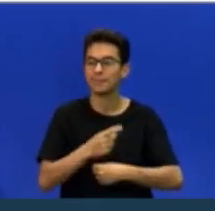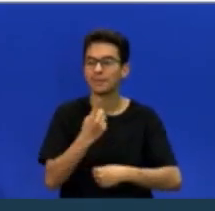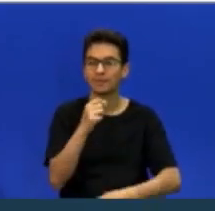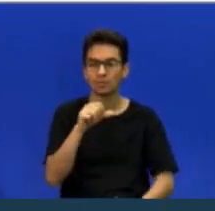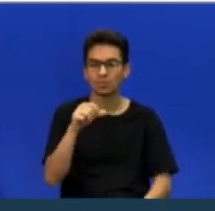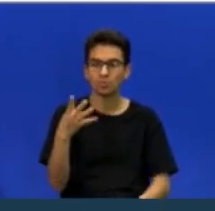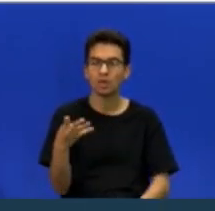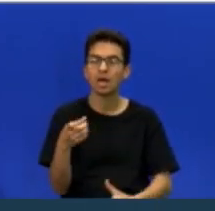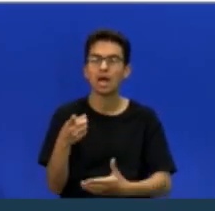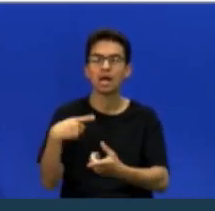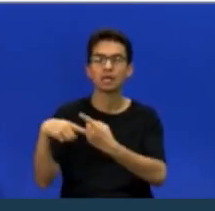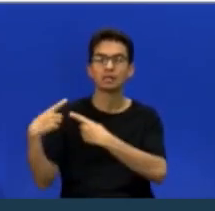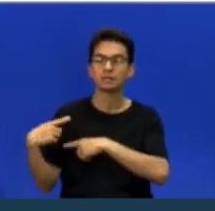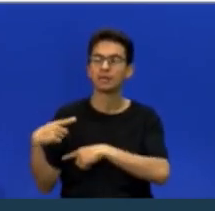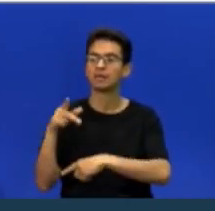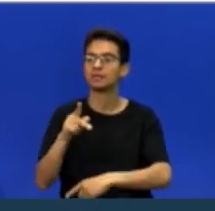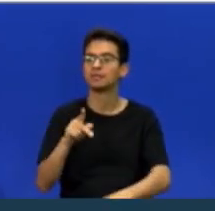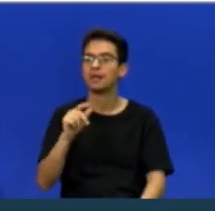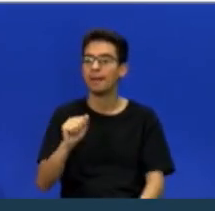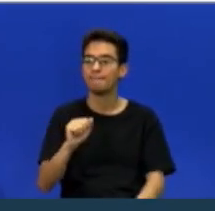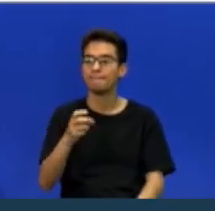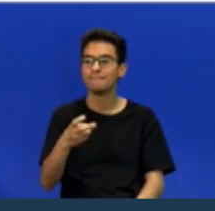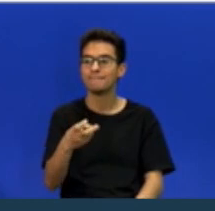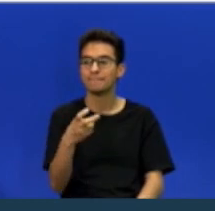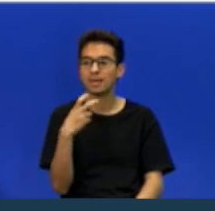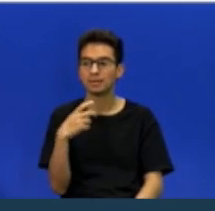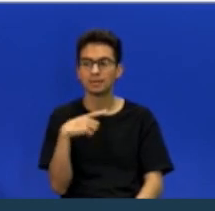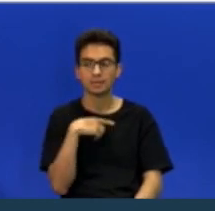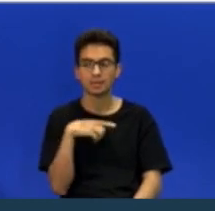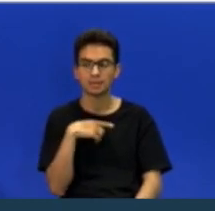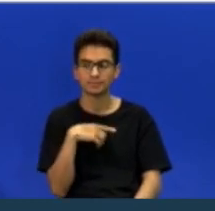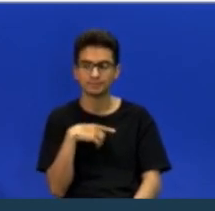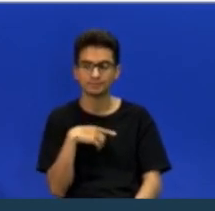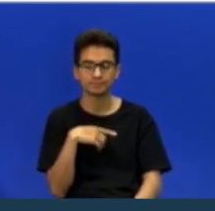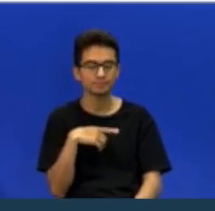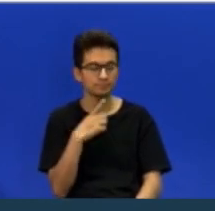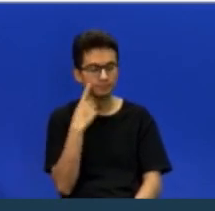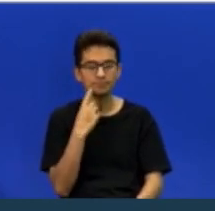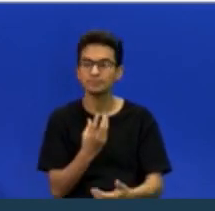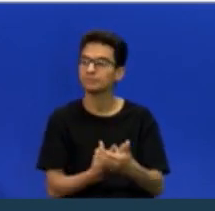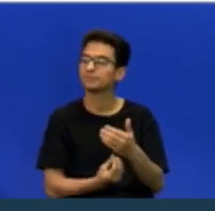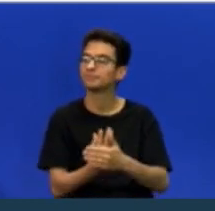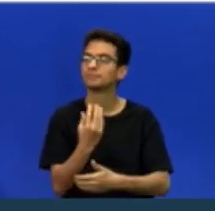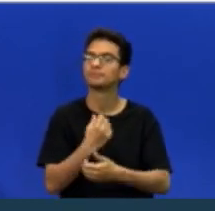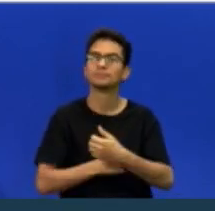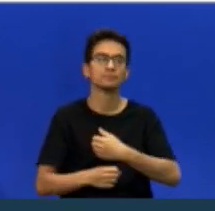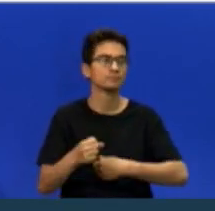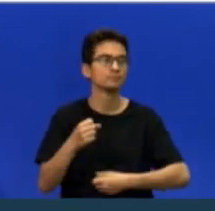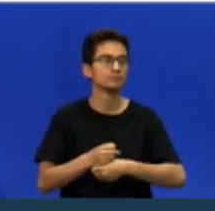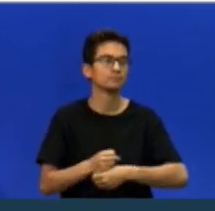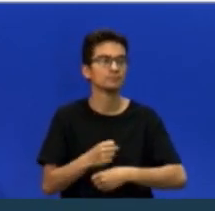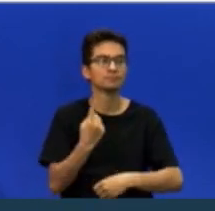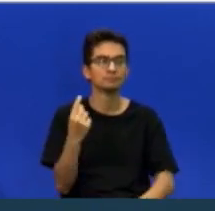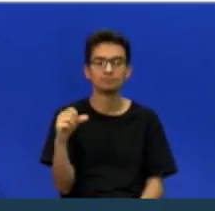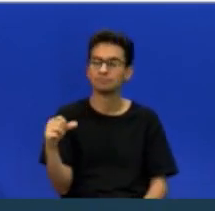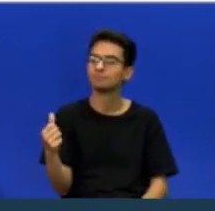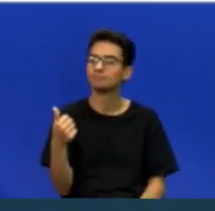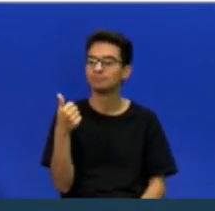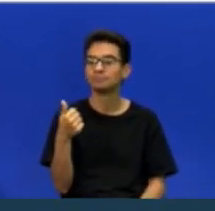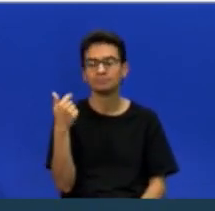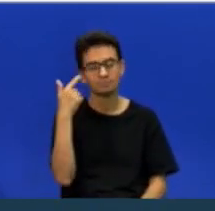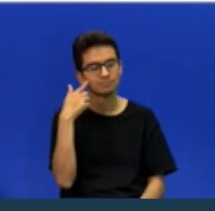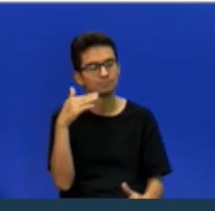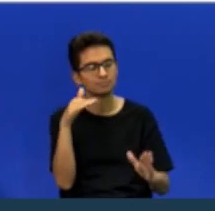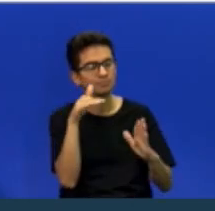como antecedente o PACS, o Programa de Agente Comunitário em Saúde, lançado em 1991. Então, o antigo Programa